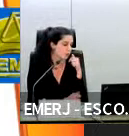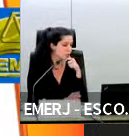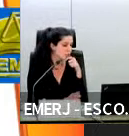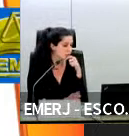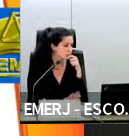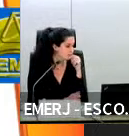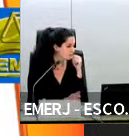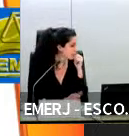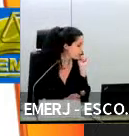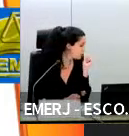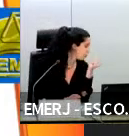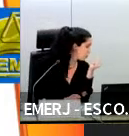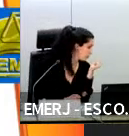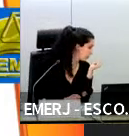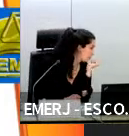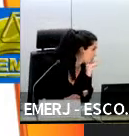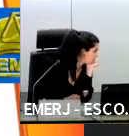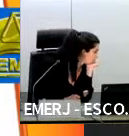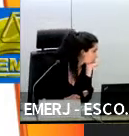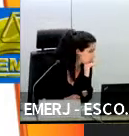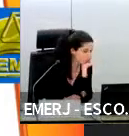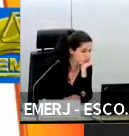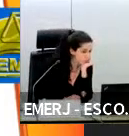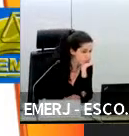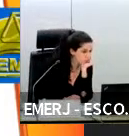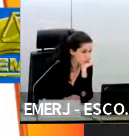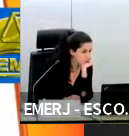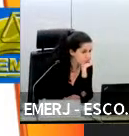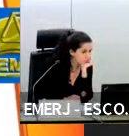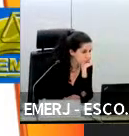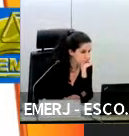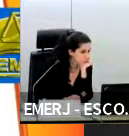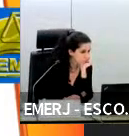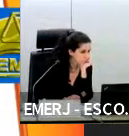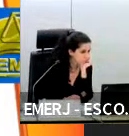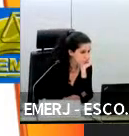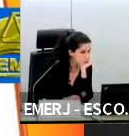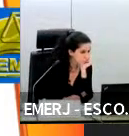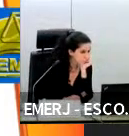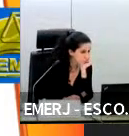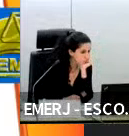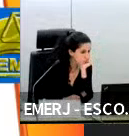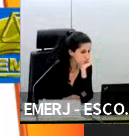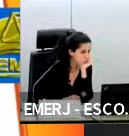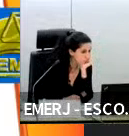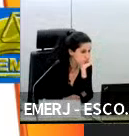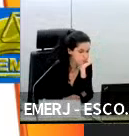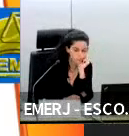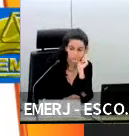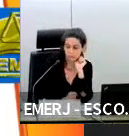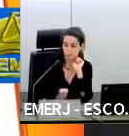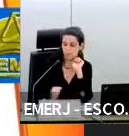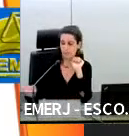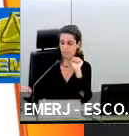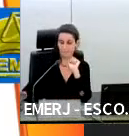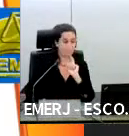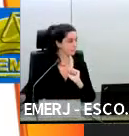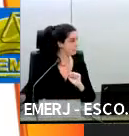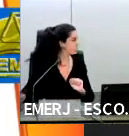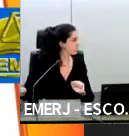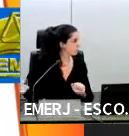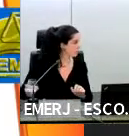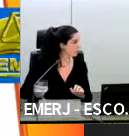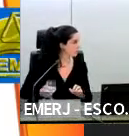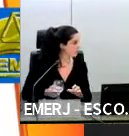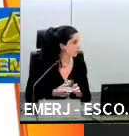erro de distribuição. Não, é isso mesmo, foi perfeita a sua colocação, porque até hoje está vindo errado muita coisa